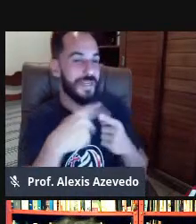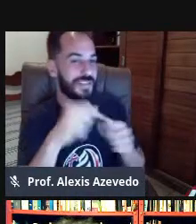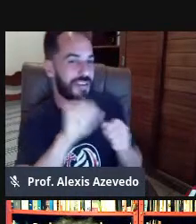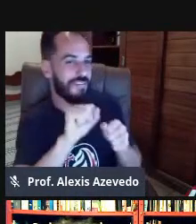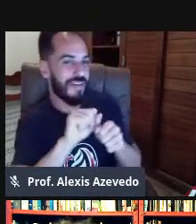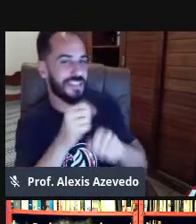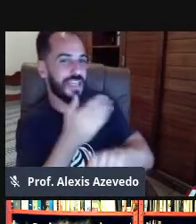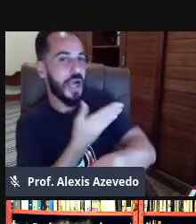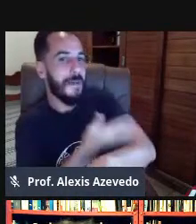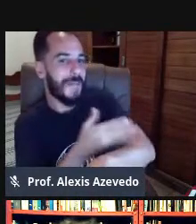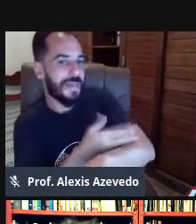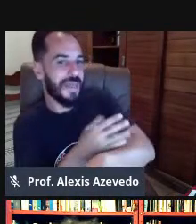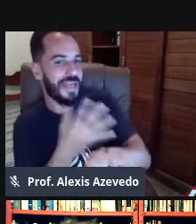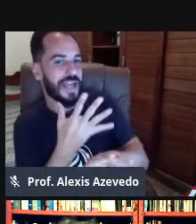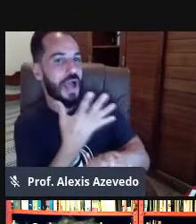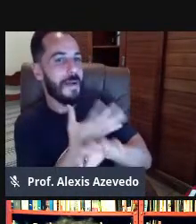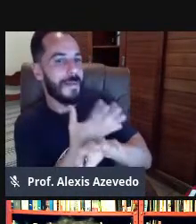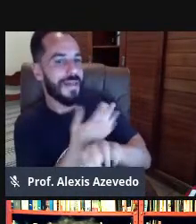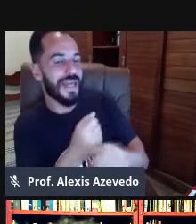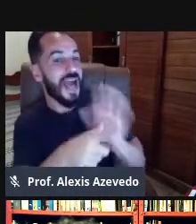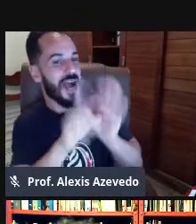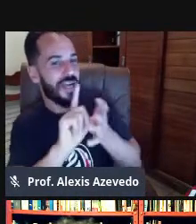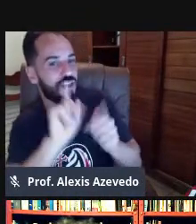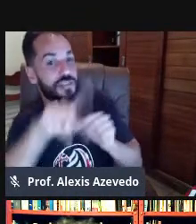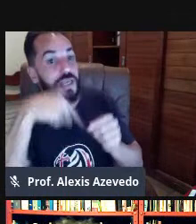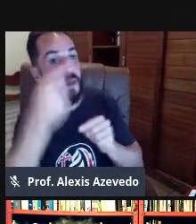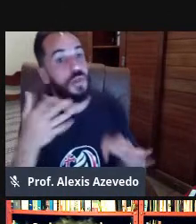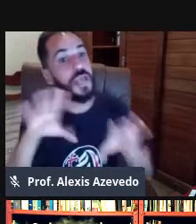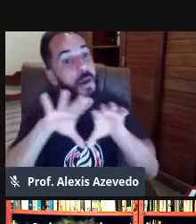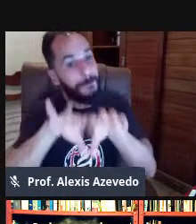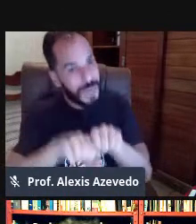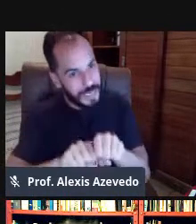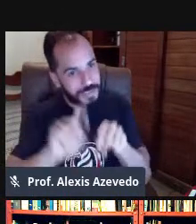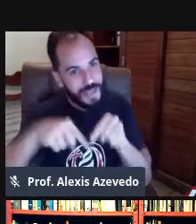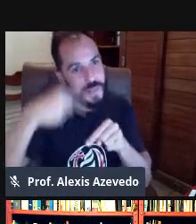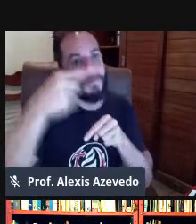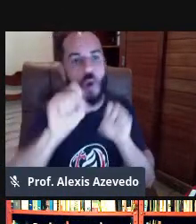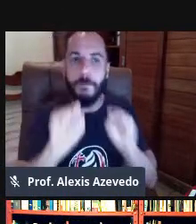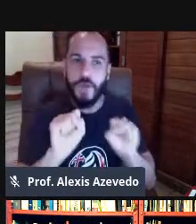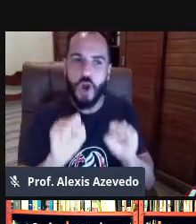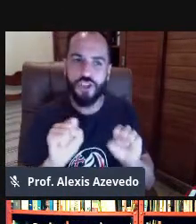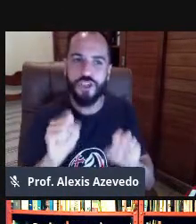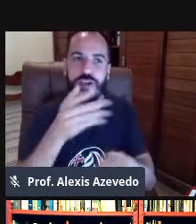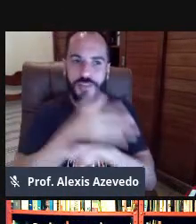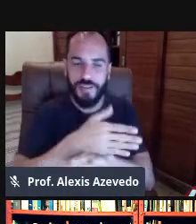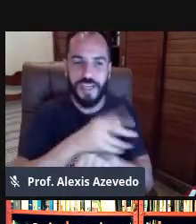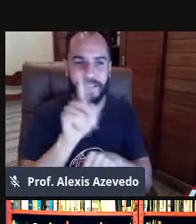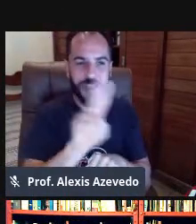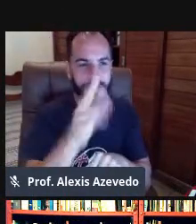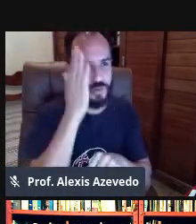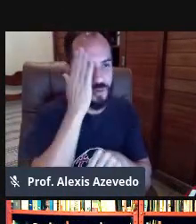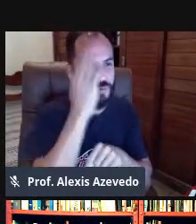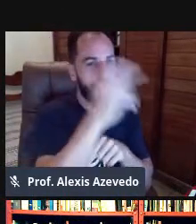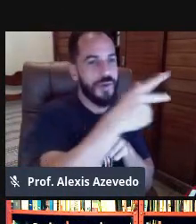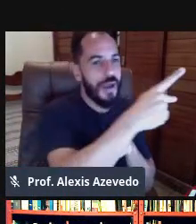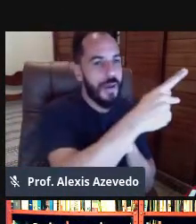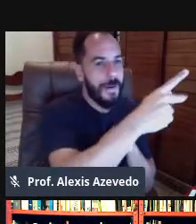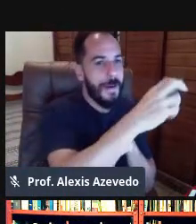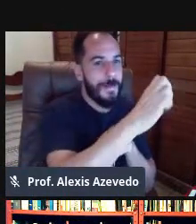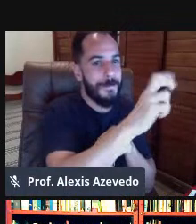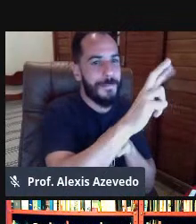Aqui em roxo aparece a sequência daquilo que você que vai te levar à